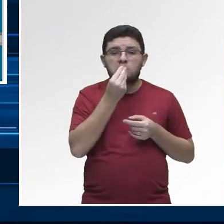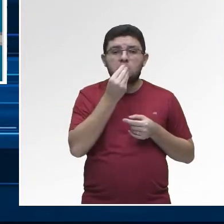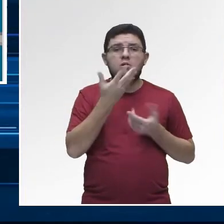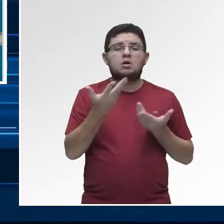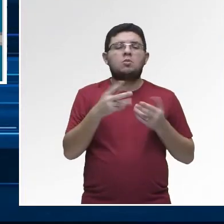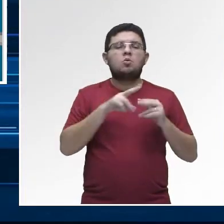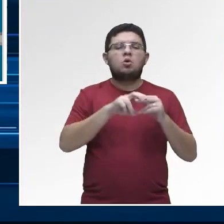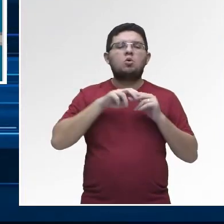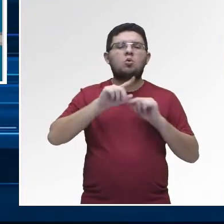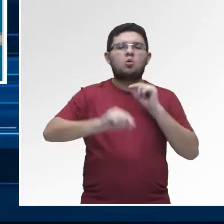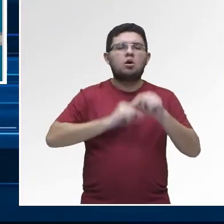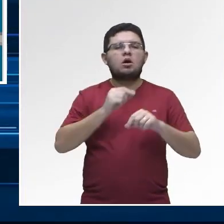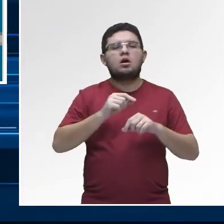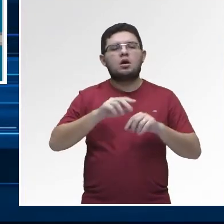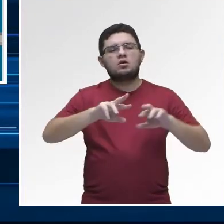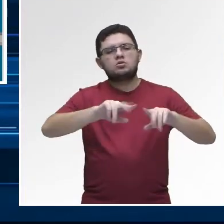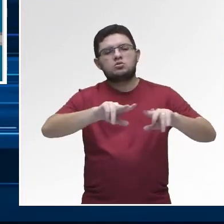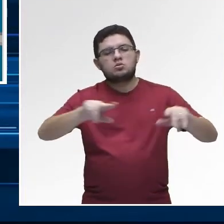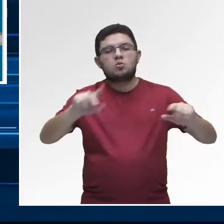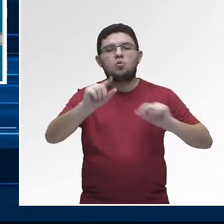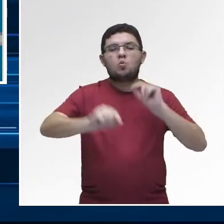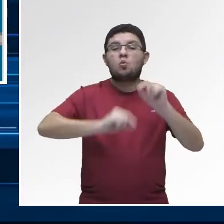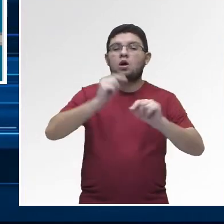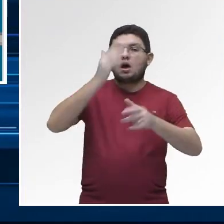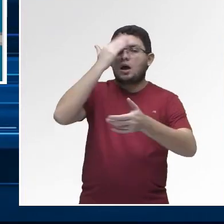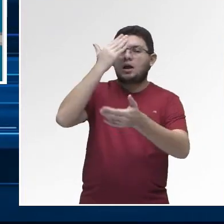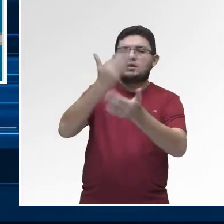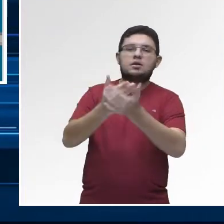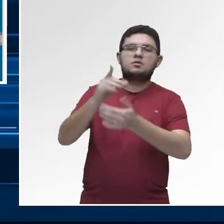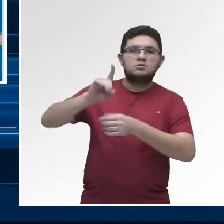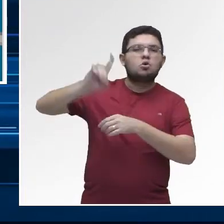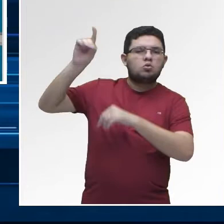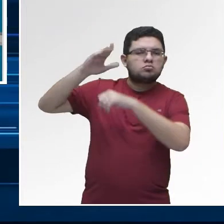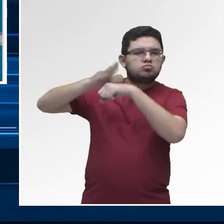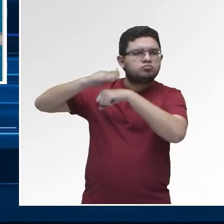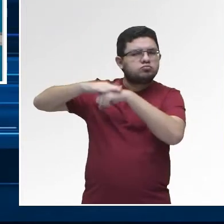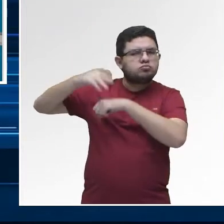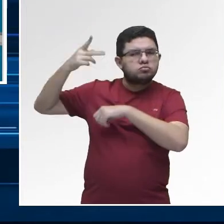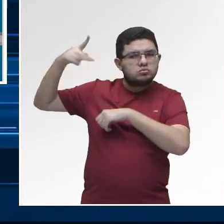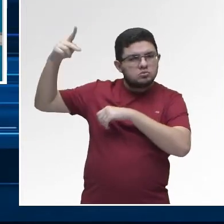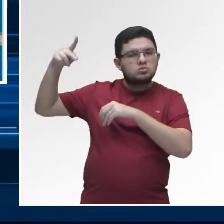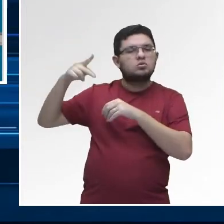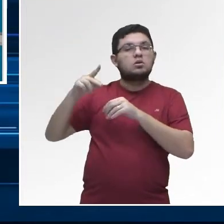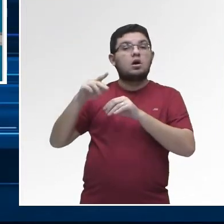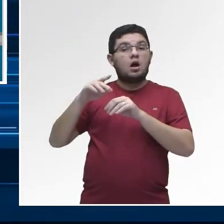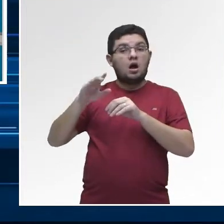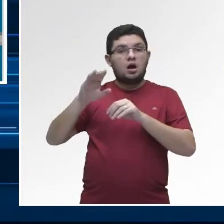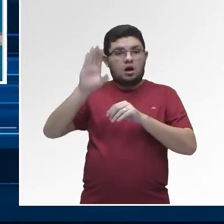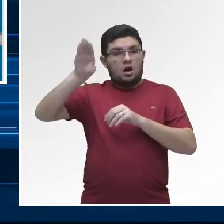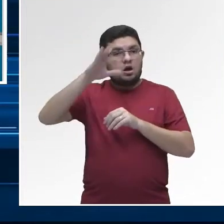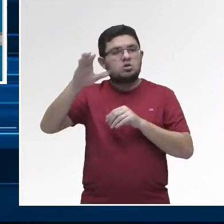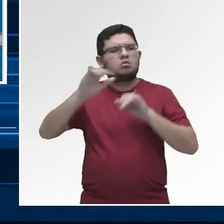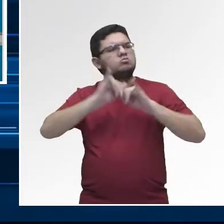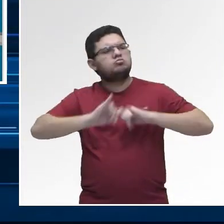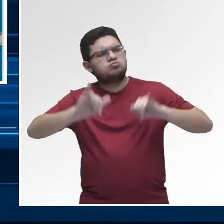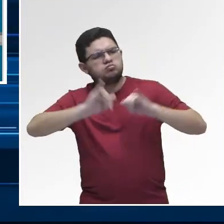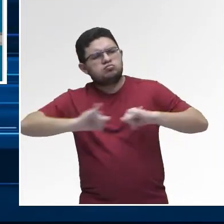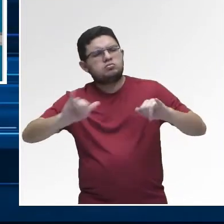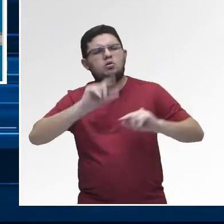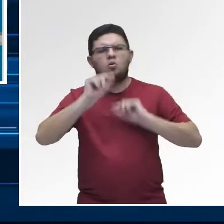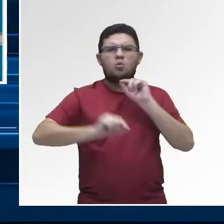querida por Deus, né? A igreja trazia nas suas missas, nos seus sermões, né? Os